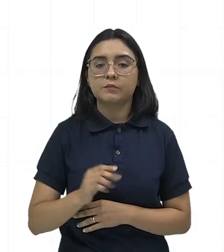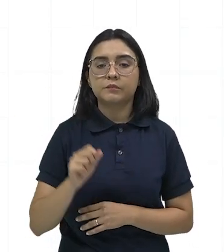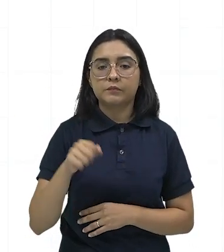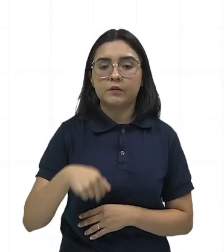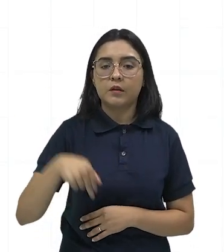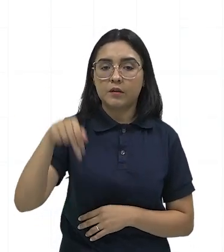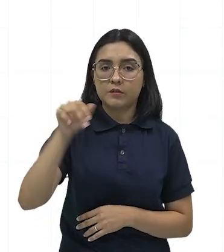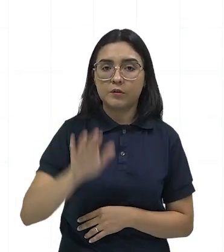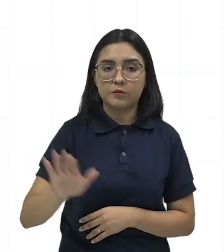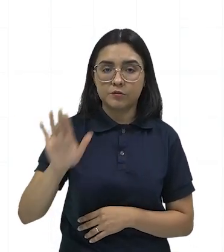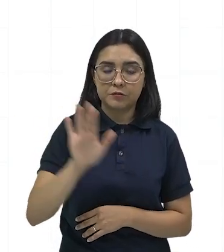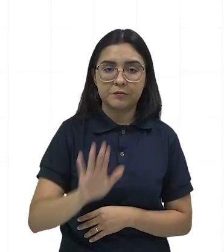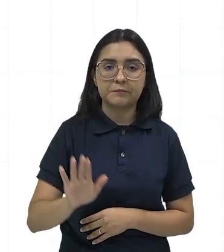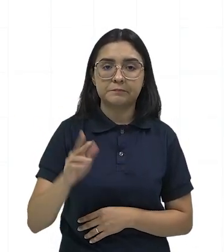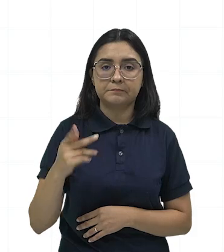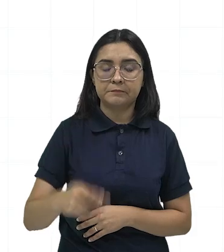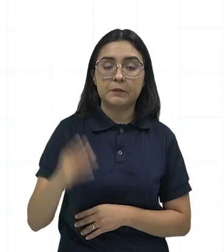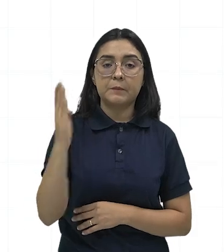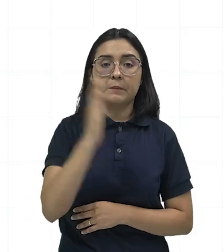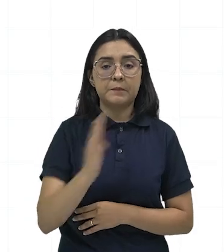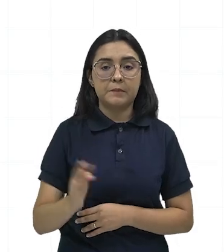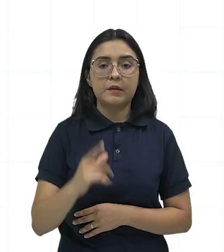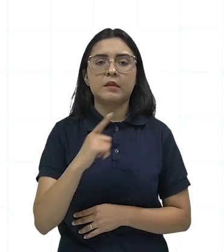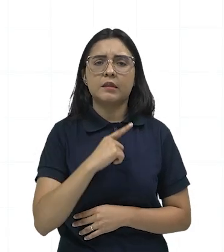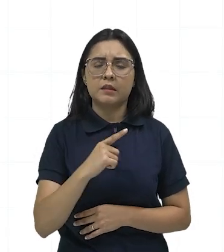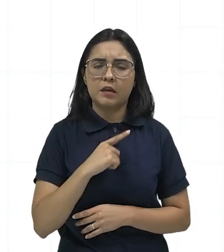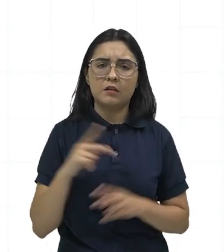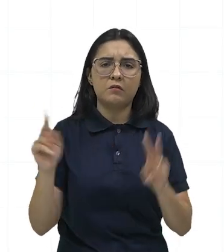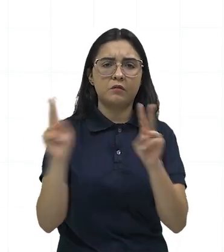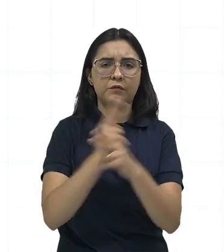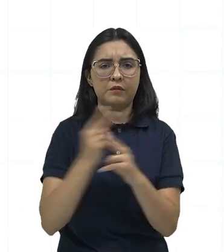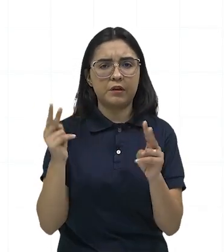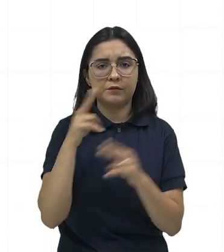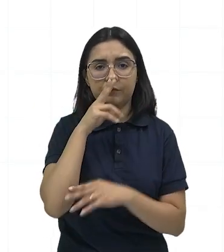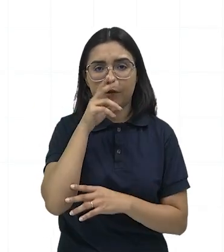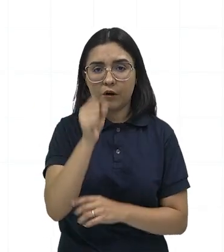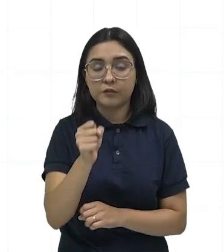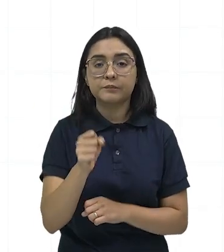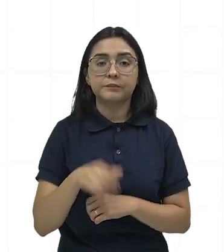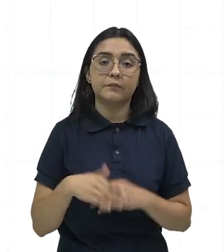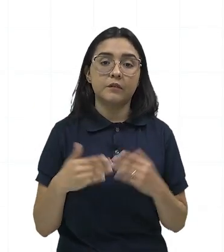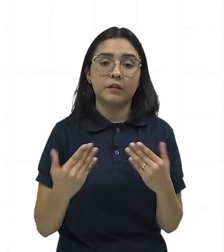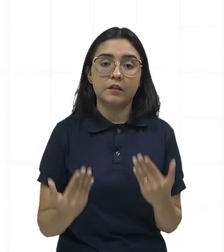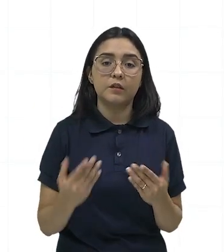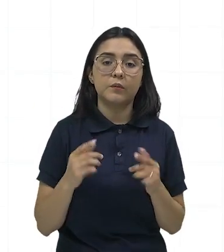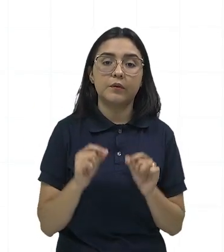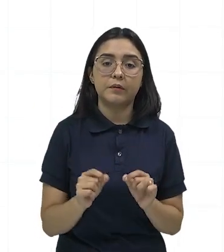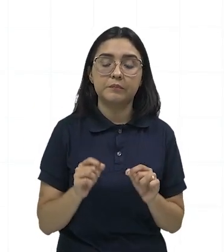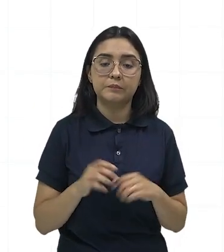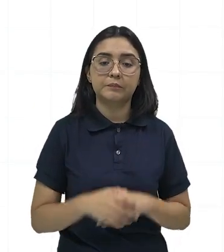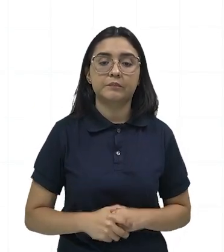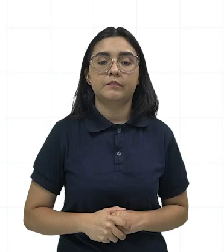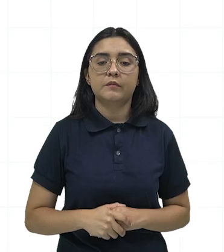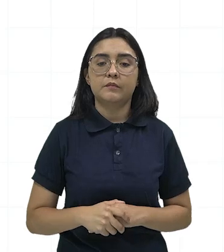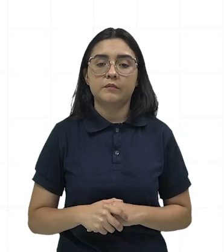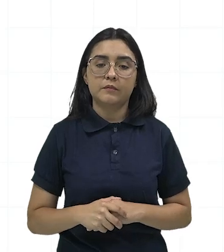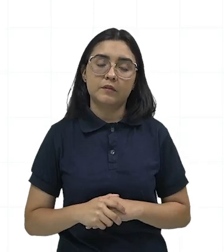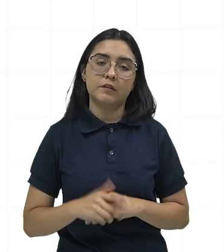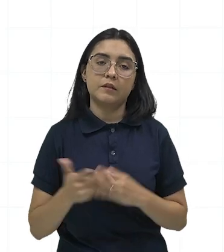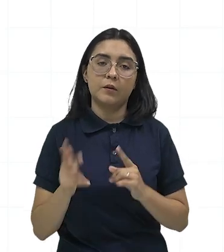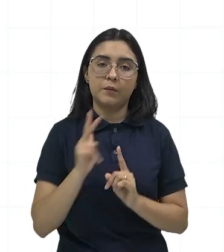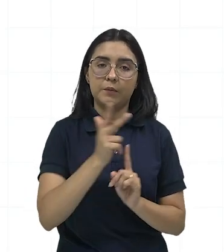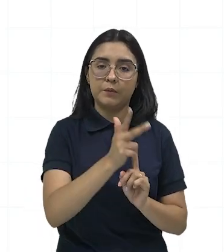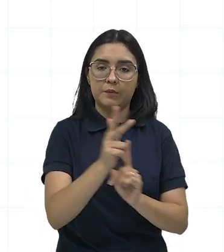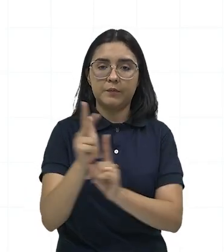região nordeste do Brasil é uma região que tem bastante vento, então as nossas usinas